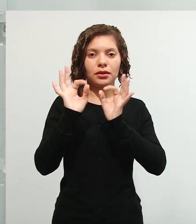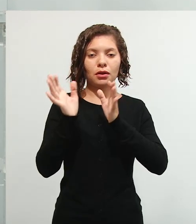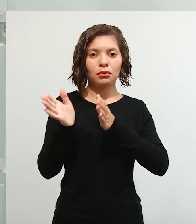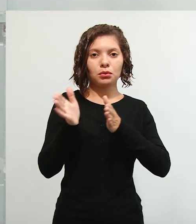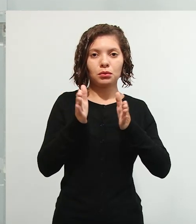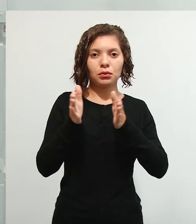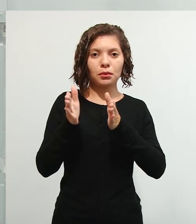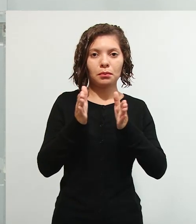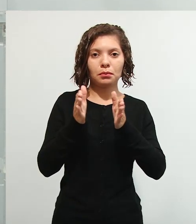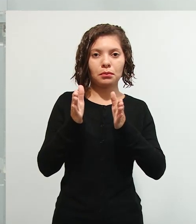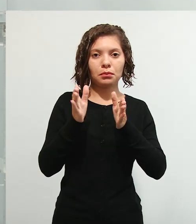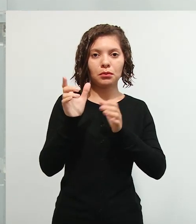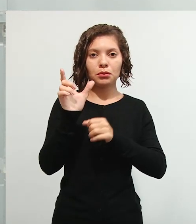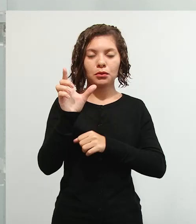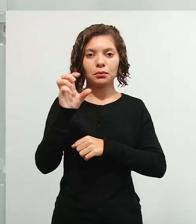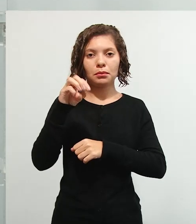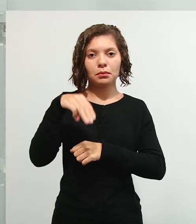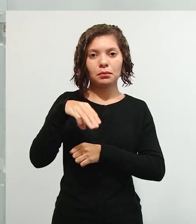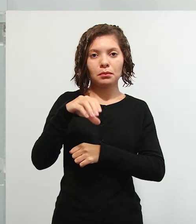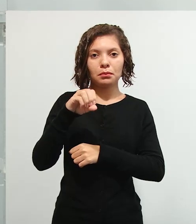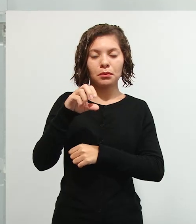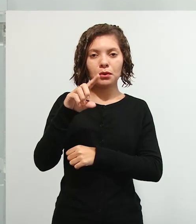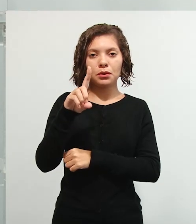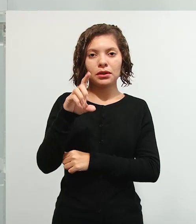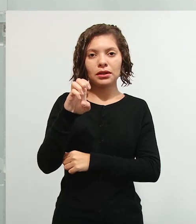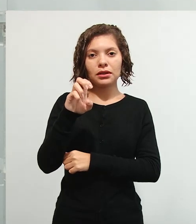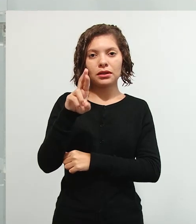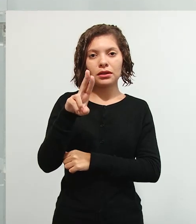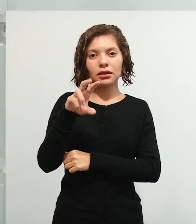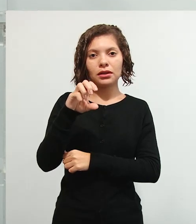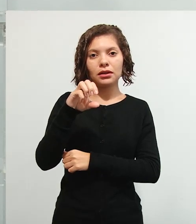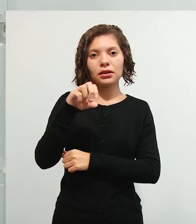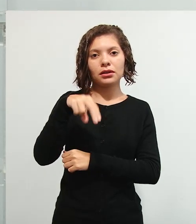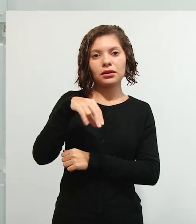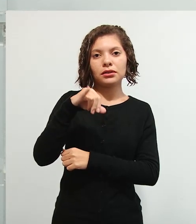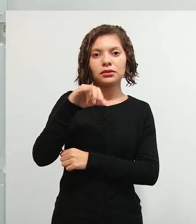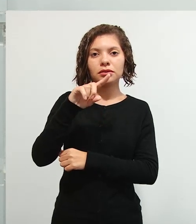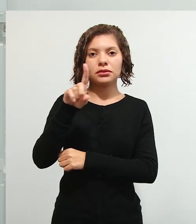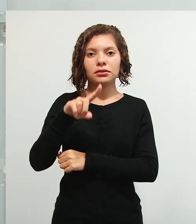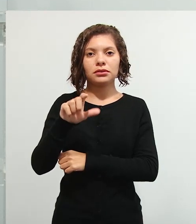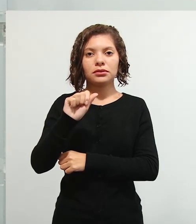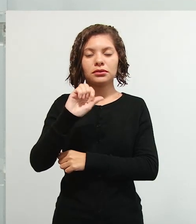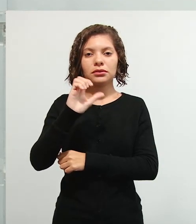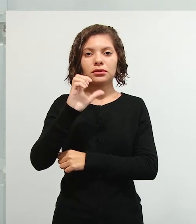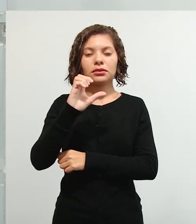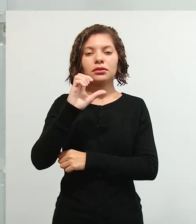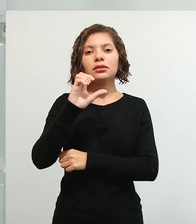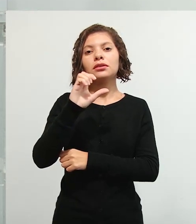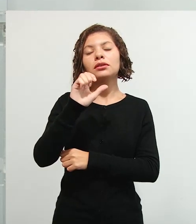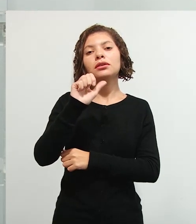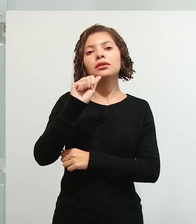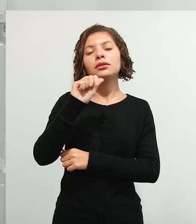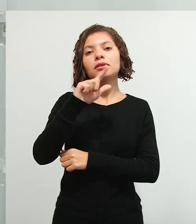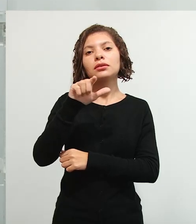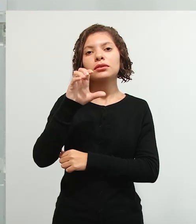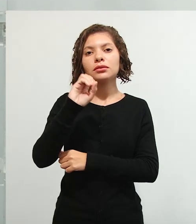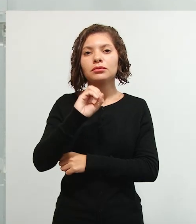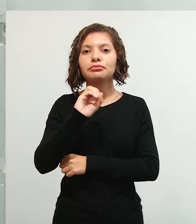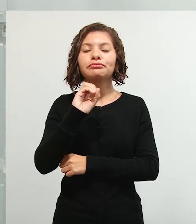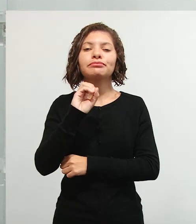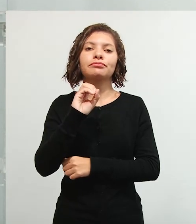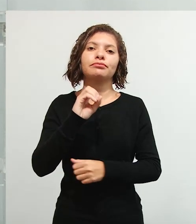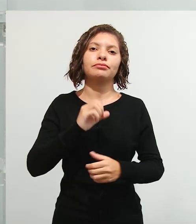de modernização. Essa modernização é econômica, ela é cultural, tem a ver com a